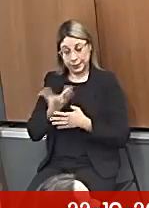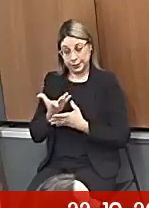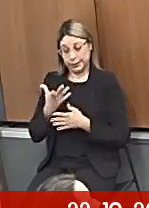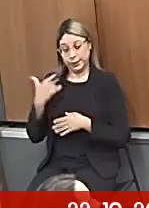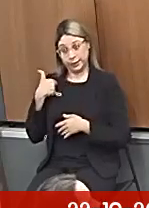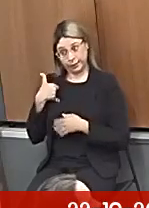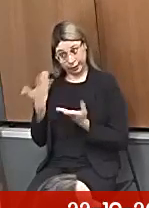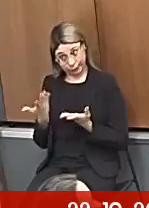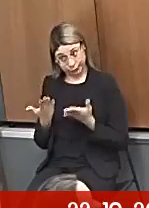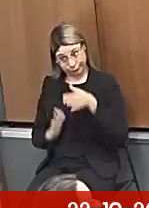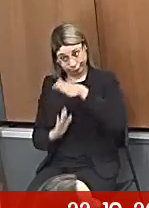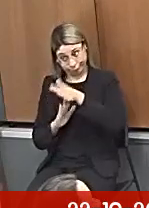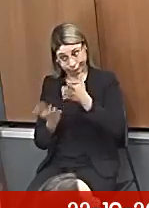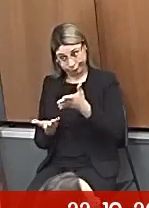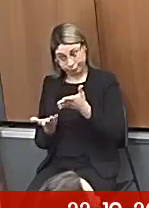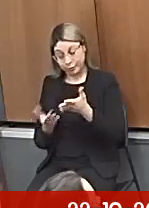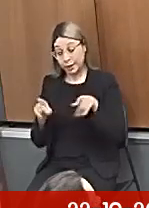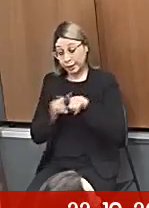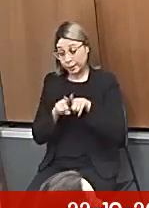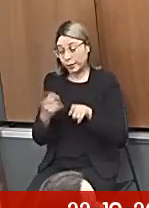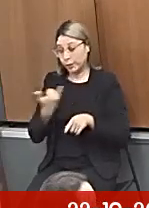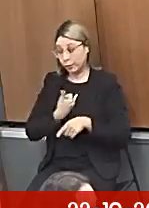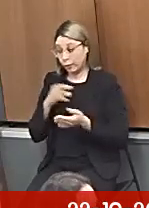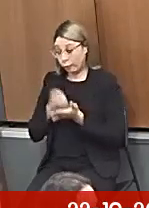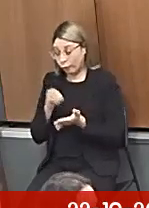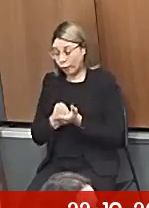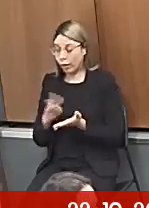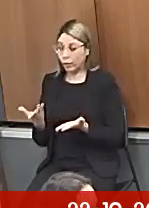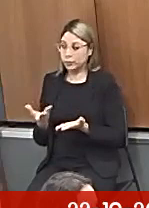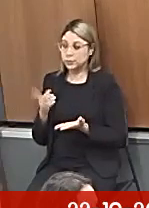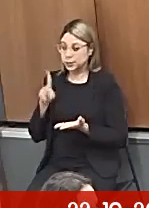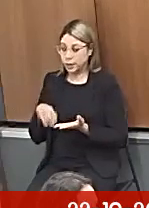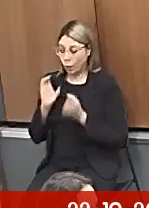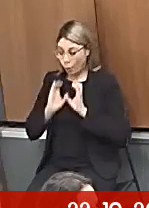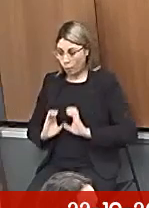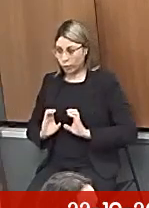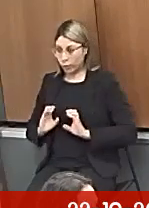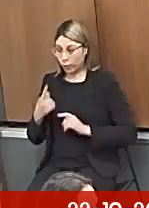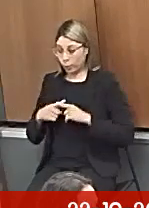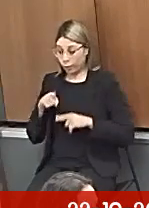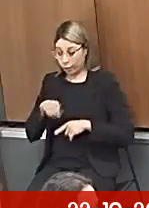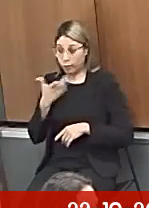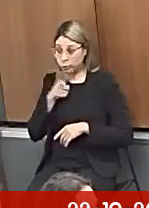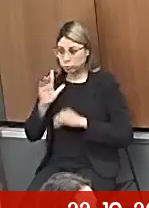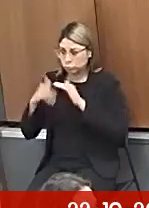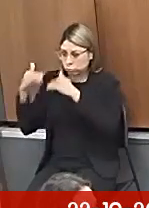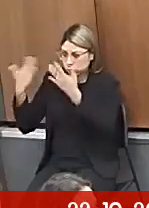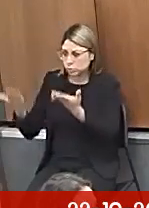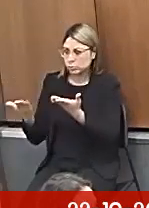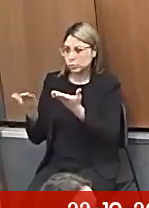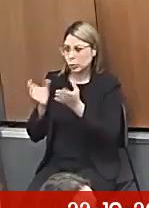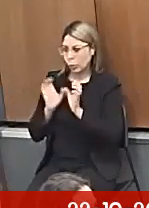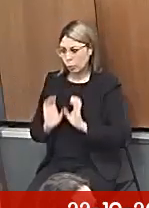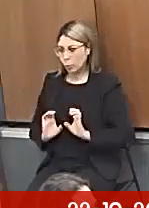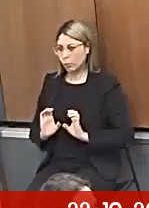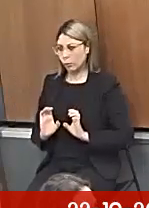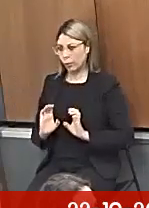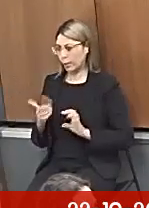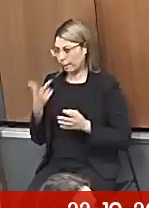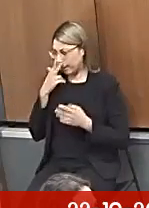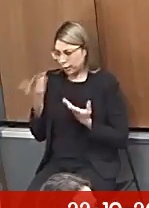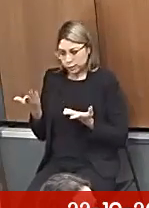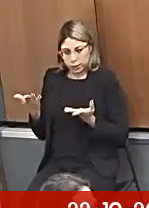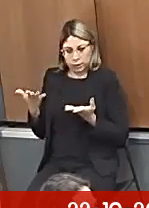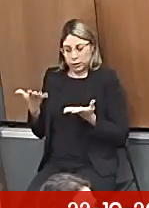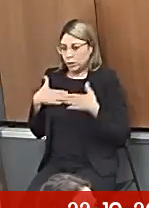foi informado que ele foi, não foi aceito pelo Bernoulli pelo comportamento, sendo que o menino está mó evoluindo, tentando evoluir no comportamento. Foi um banho de água